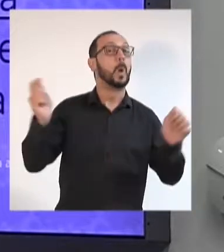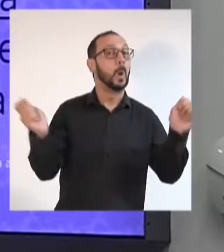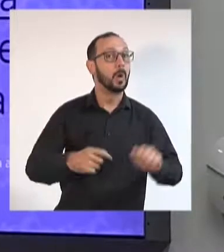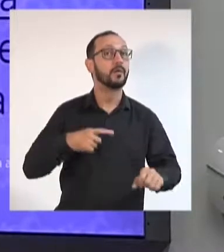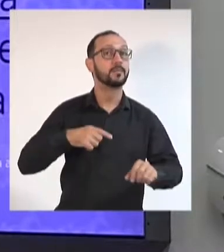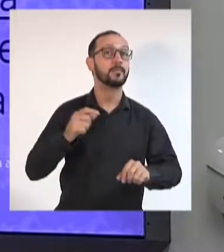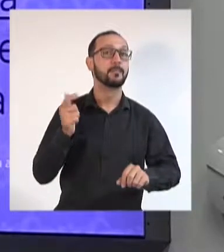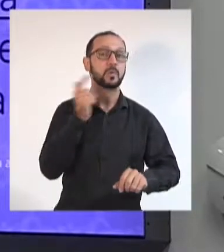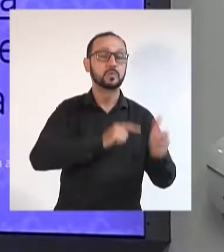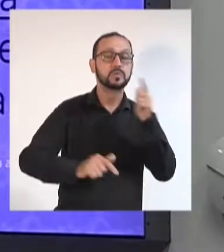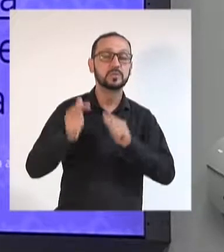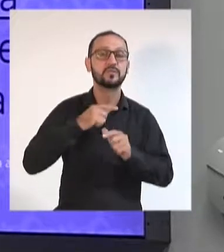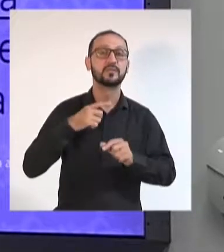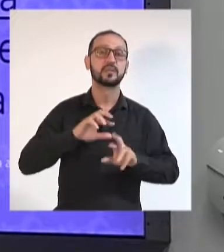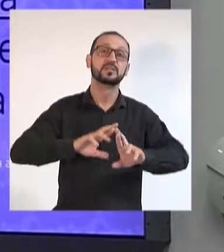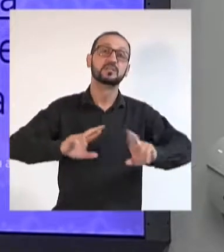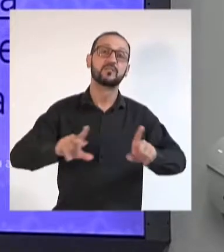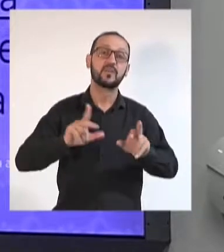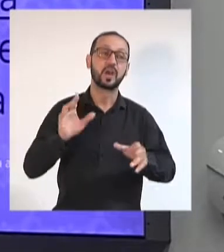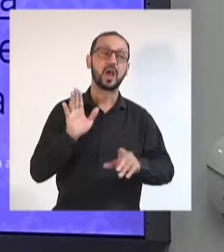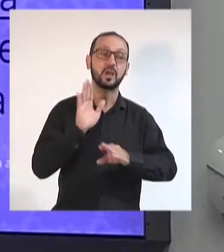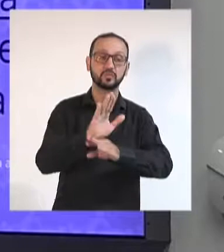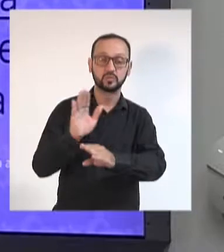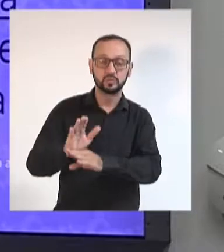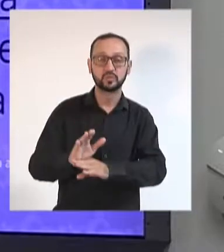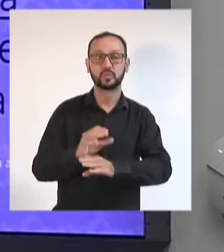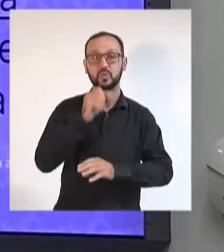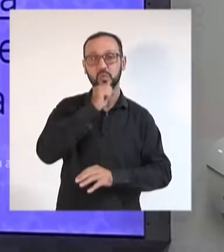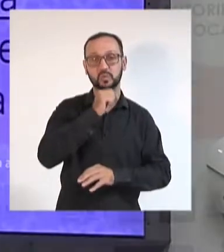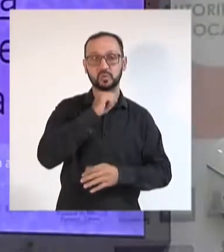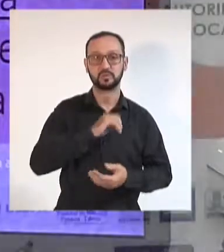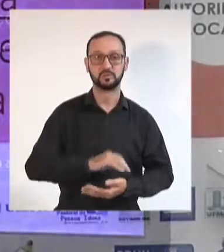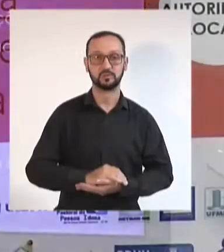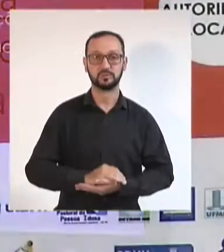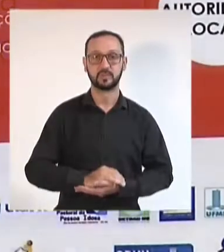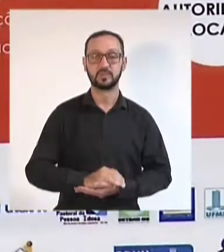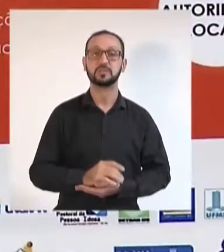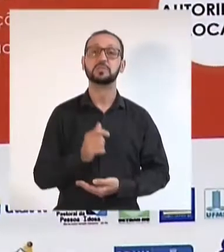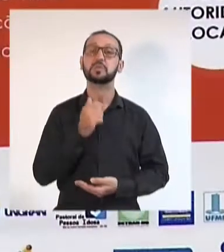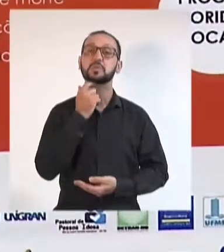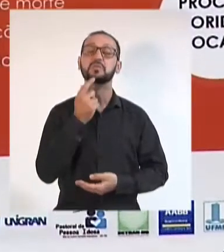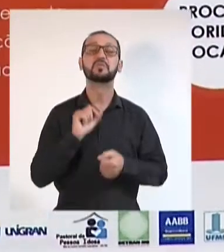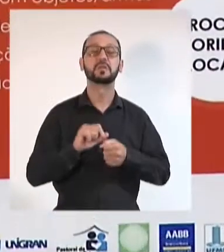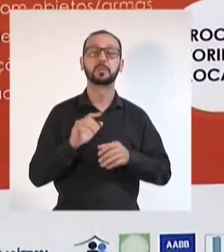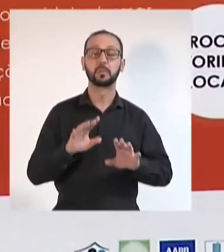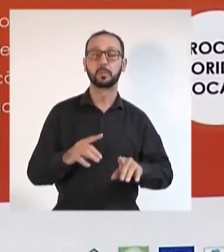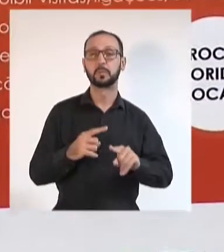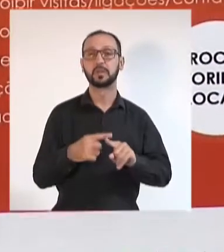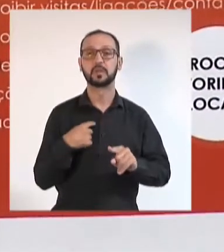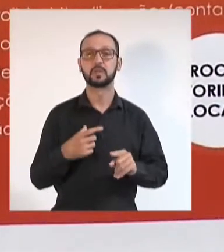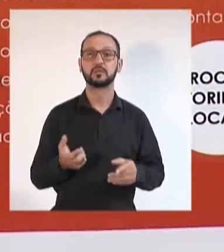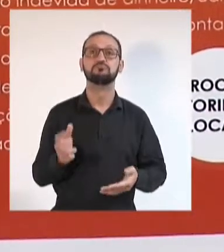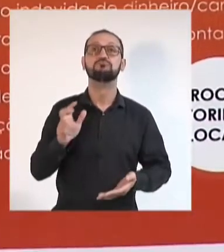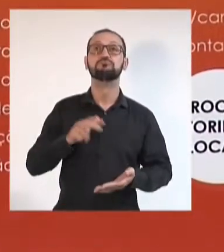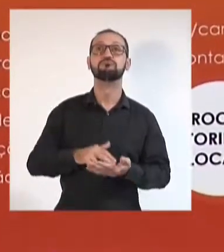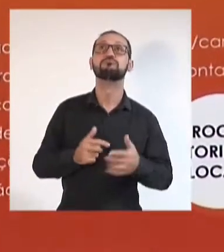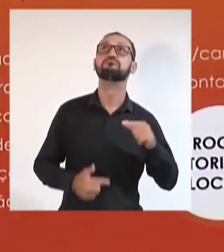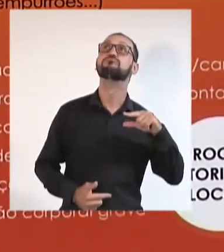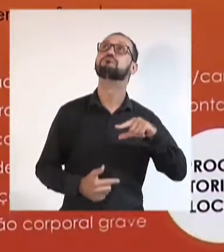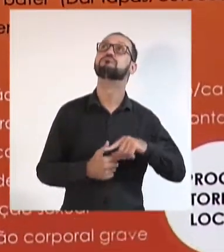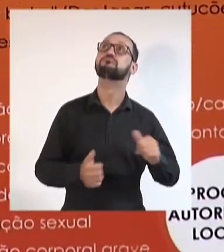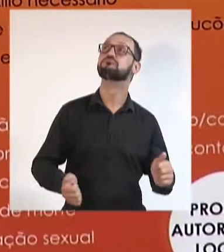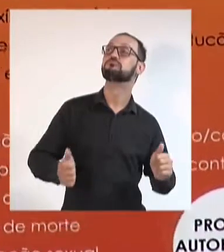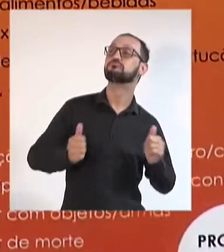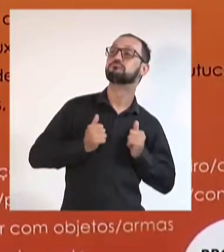fazer a diferença na vida da pessoa idosa. E aí a gente não faz porque eu fico no meu quadrado,